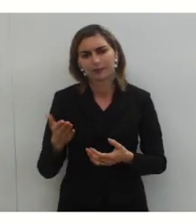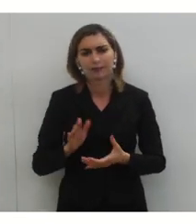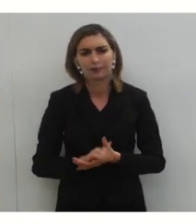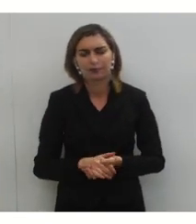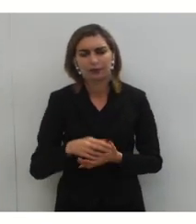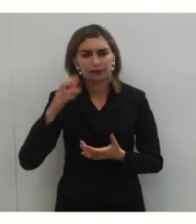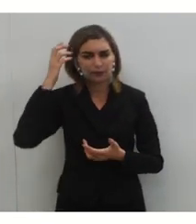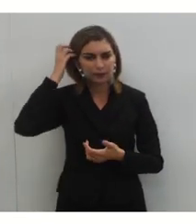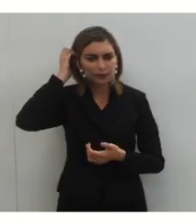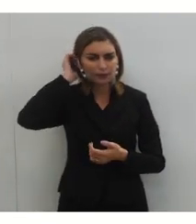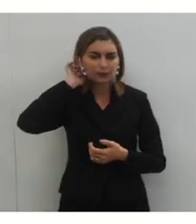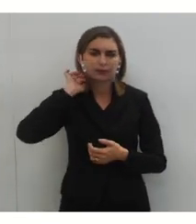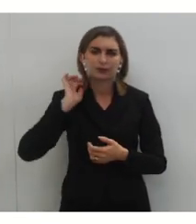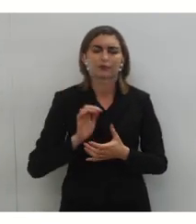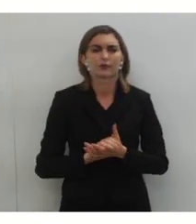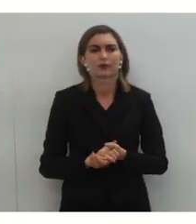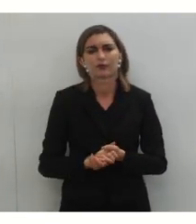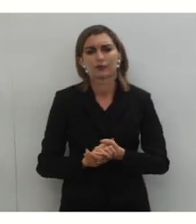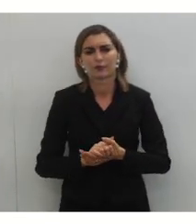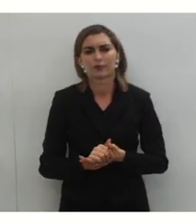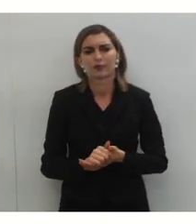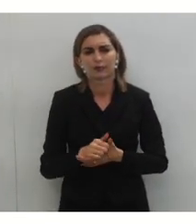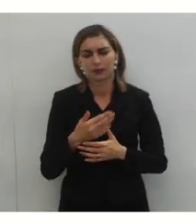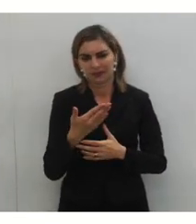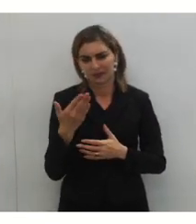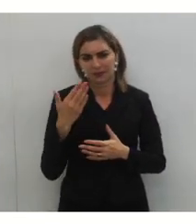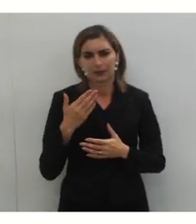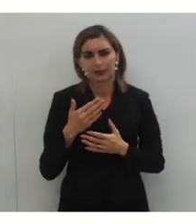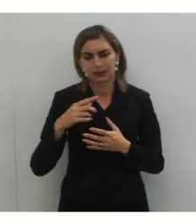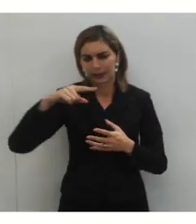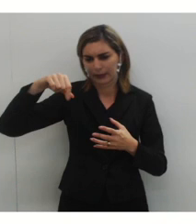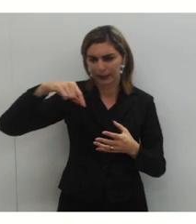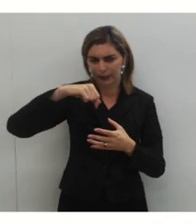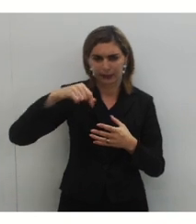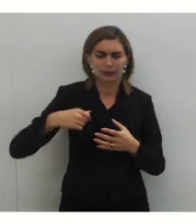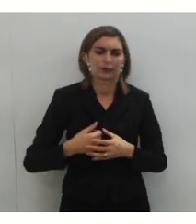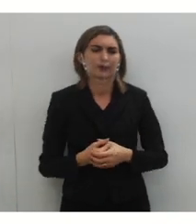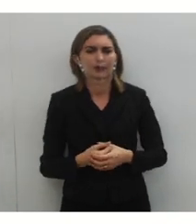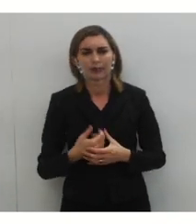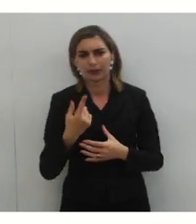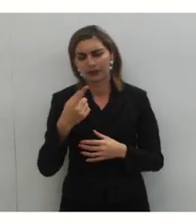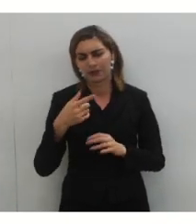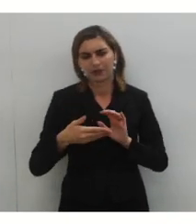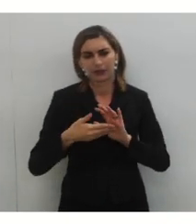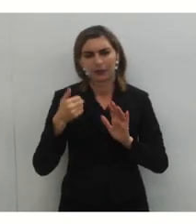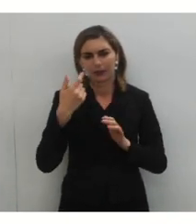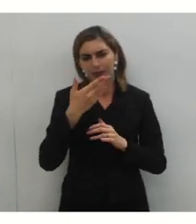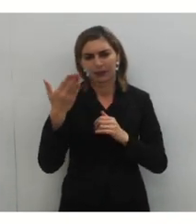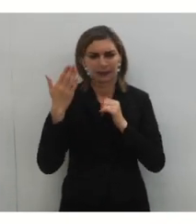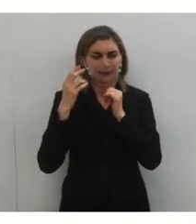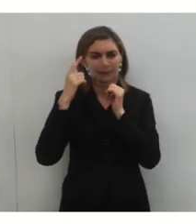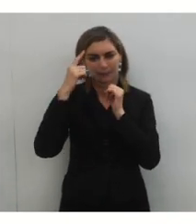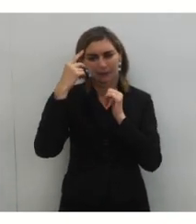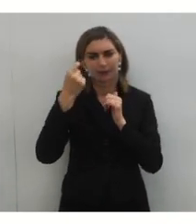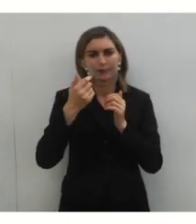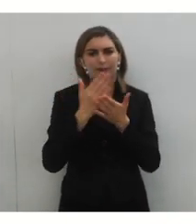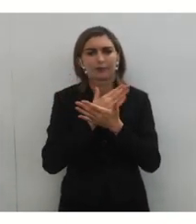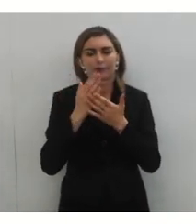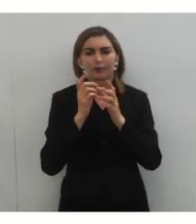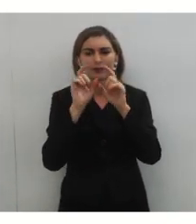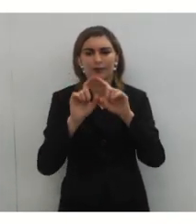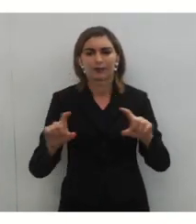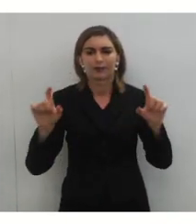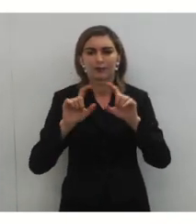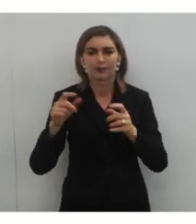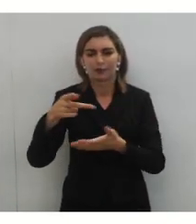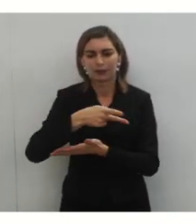né? Da Sazon, né? Então, foi retirada aí de uma forma bastante criativa alguns versos de